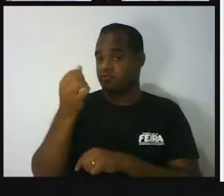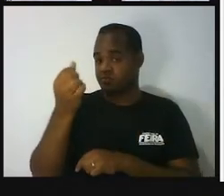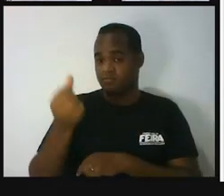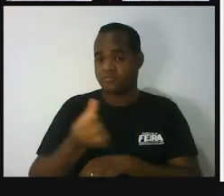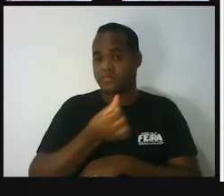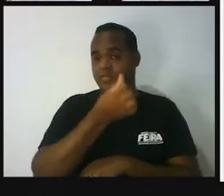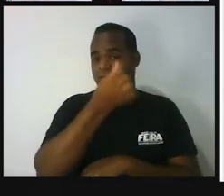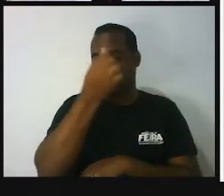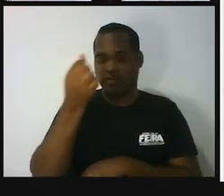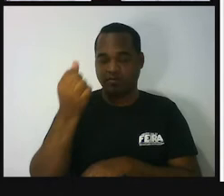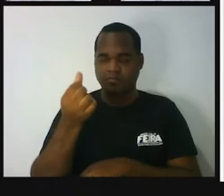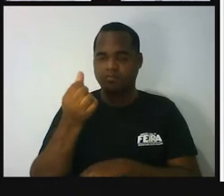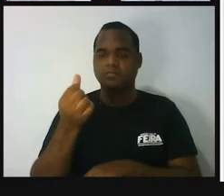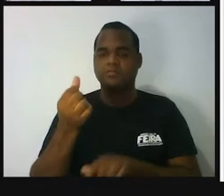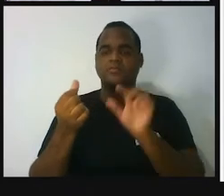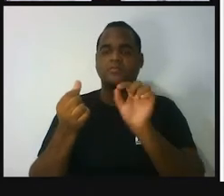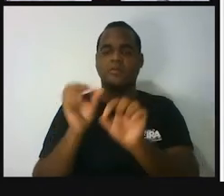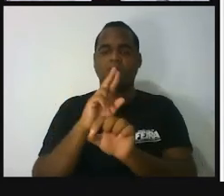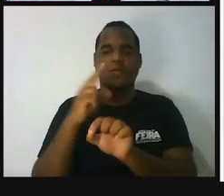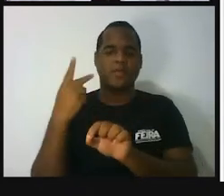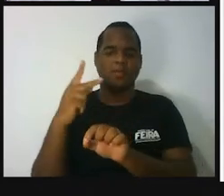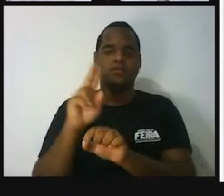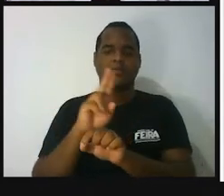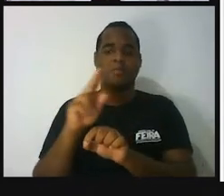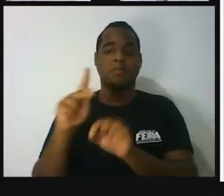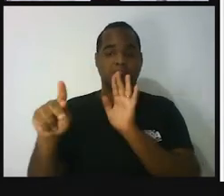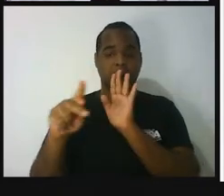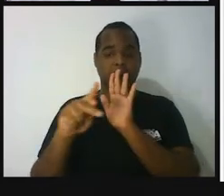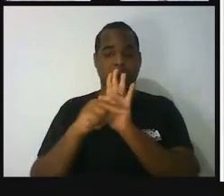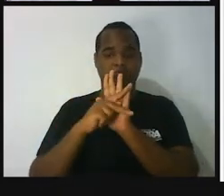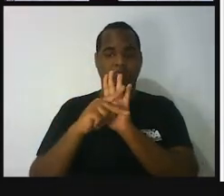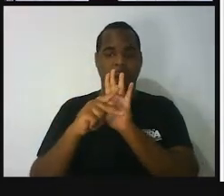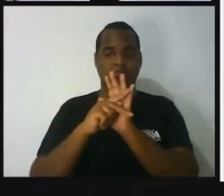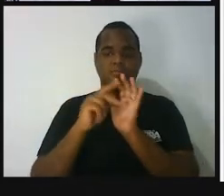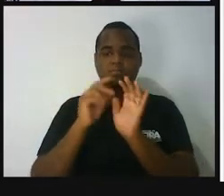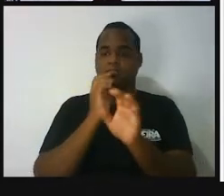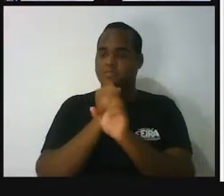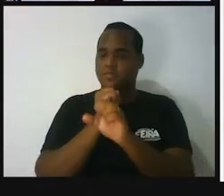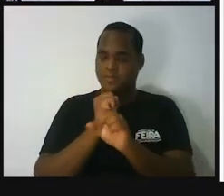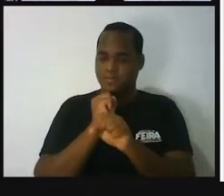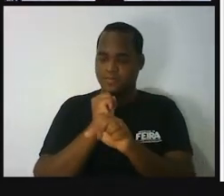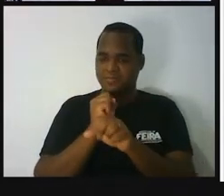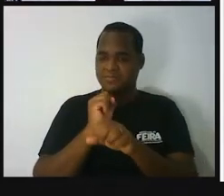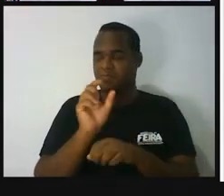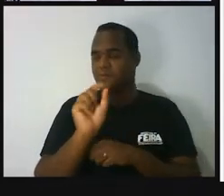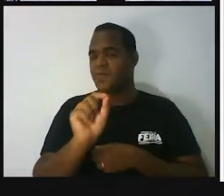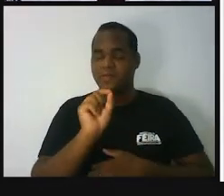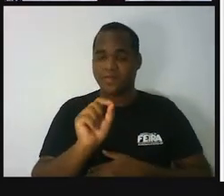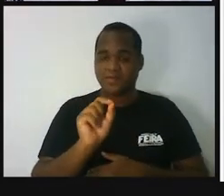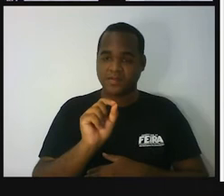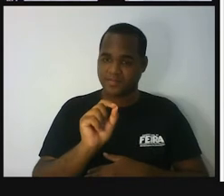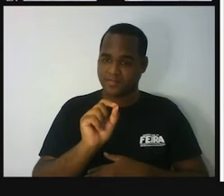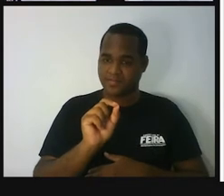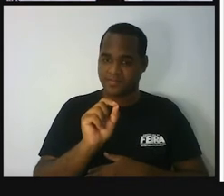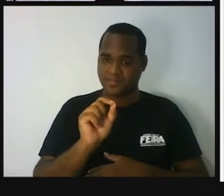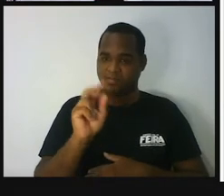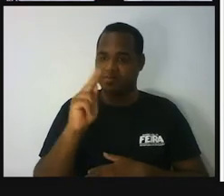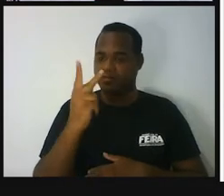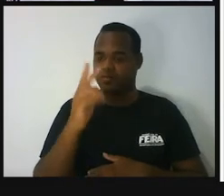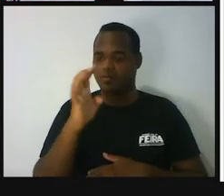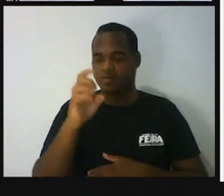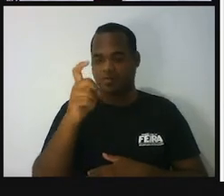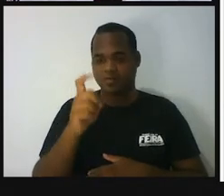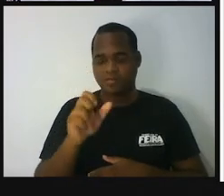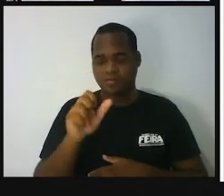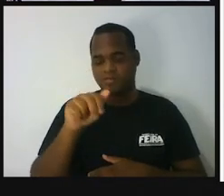ele recebe um nome bem próprio para essa quantidade de lados. O nome dele é